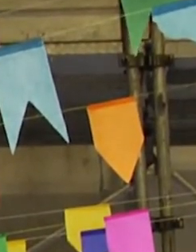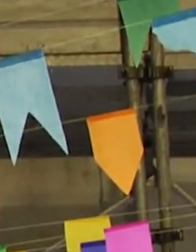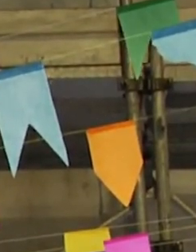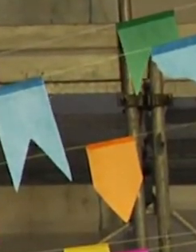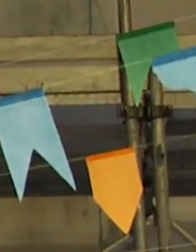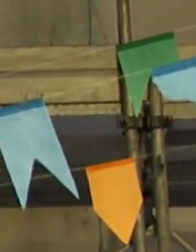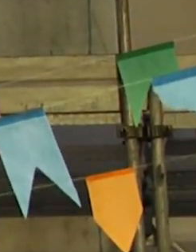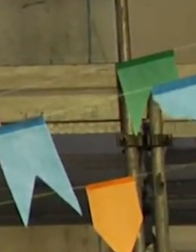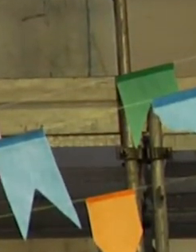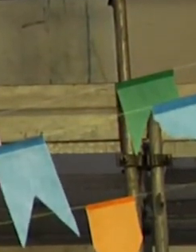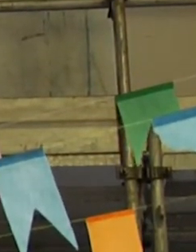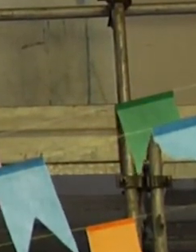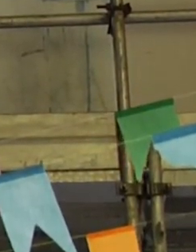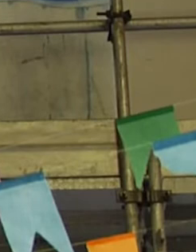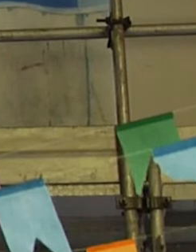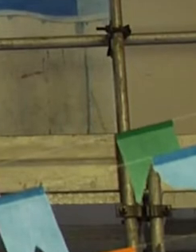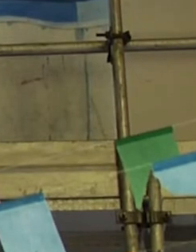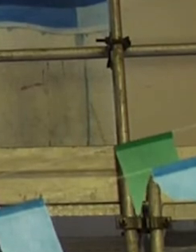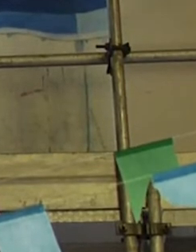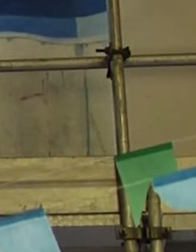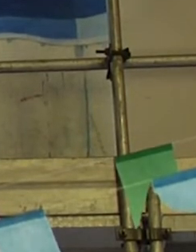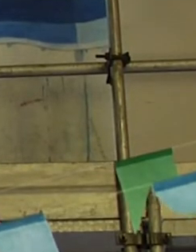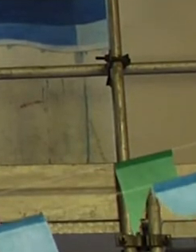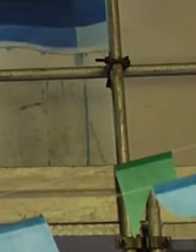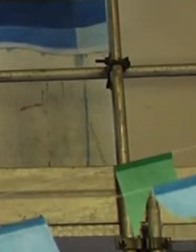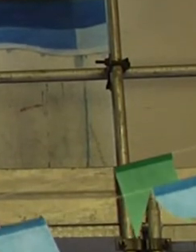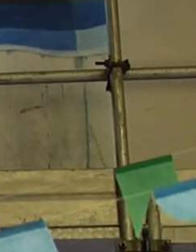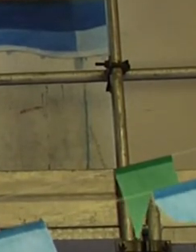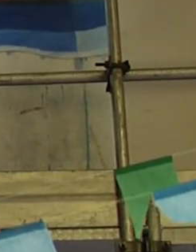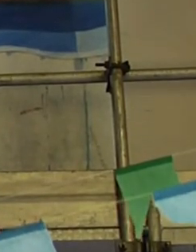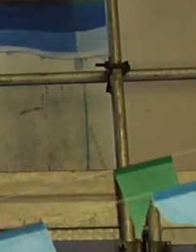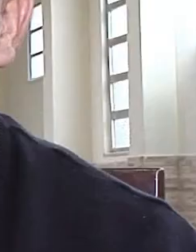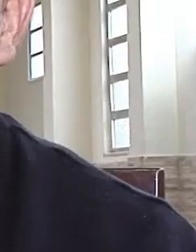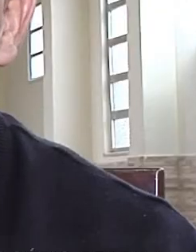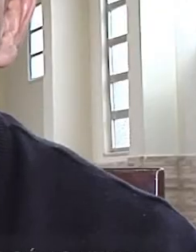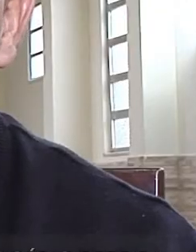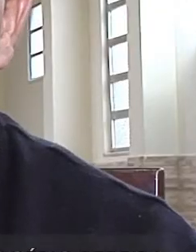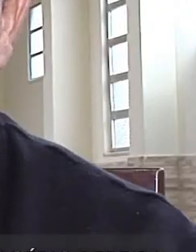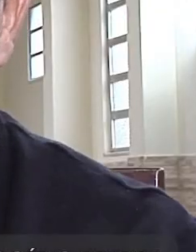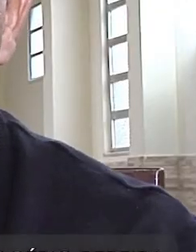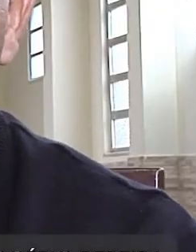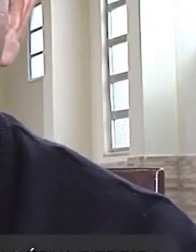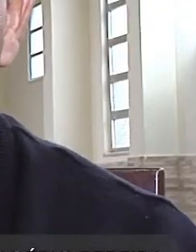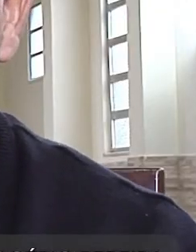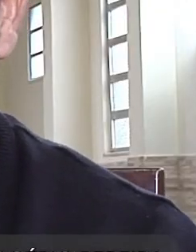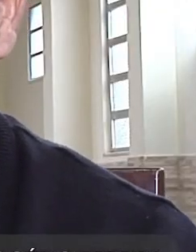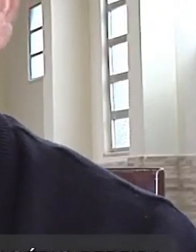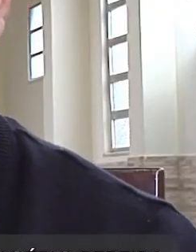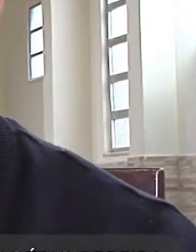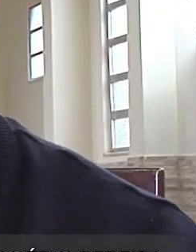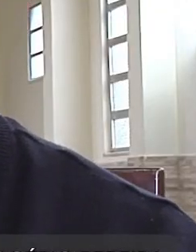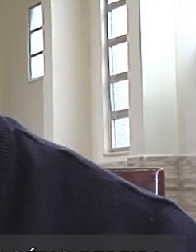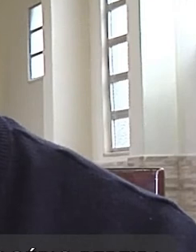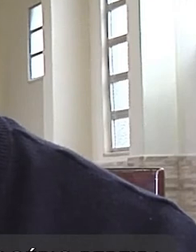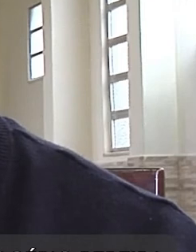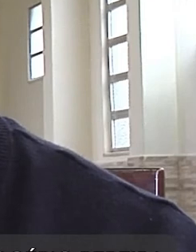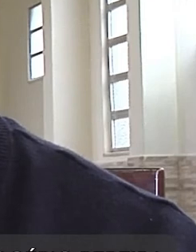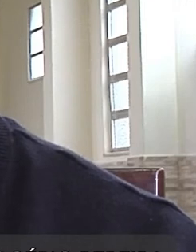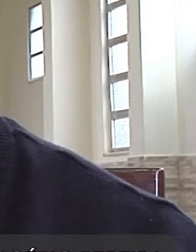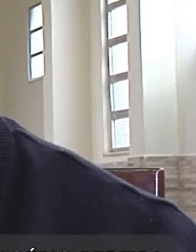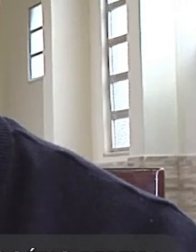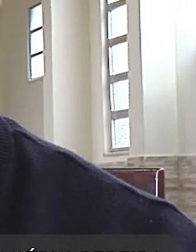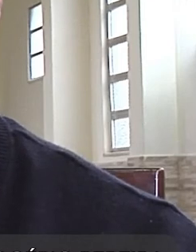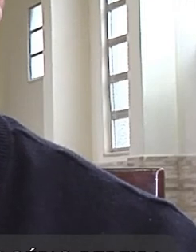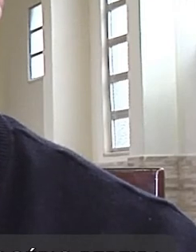que um artista em casa, você não tem isso, né? Às vezes eu vou contar uma coisa para vocês. Eu sei que quando eles estão